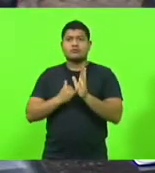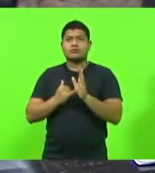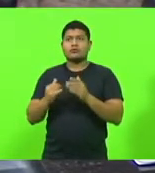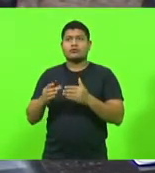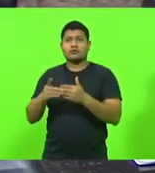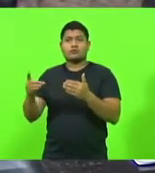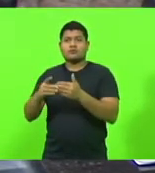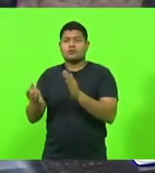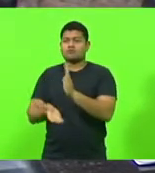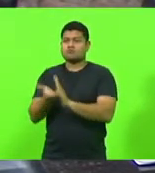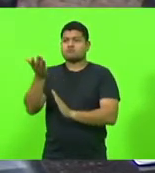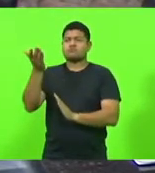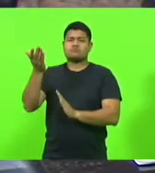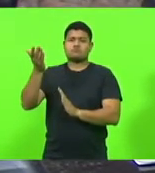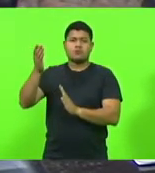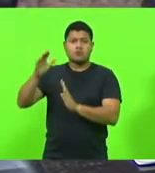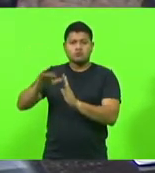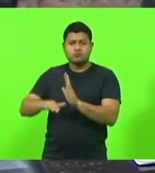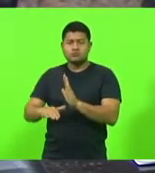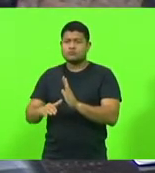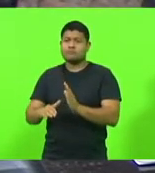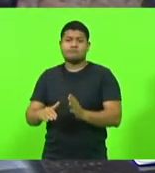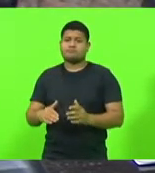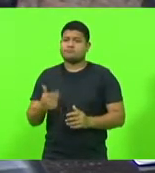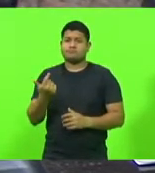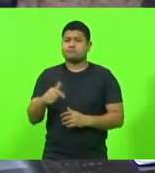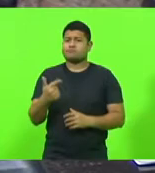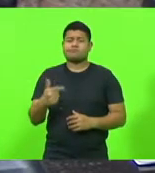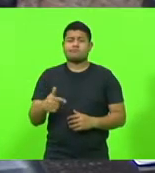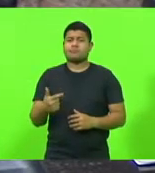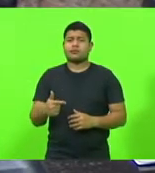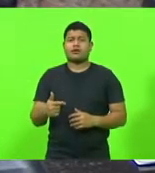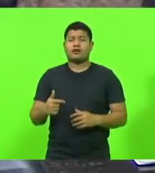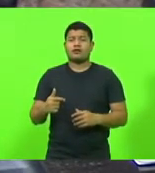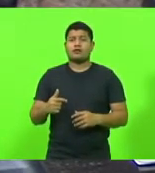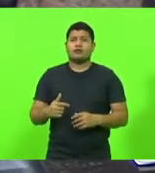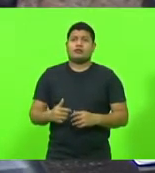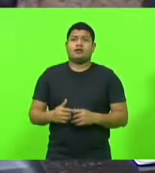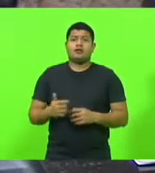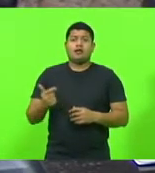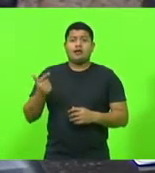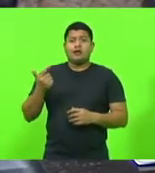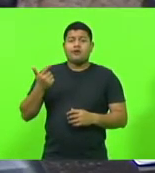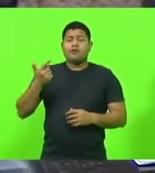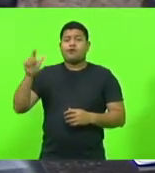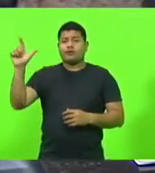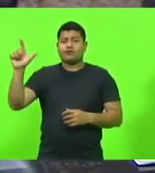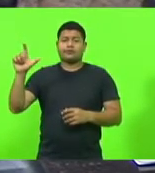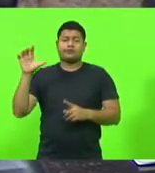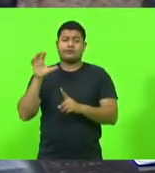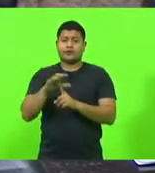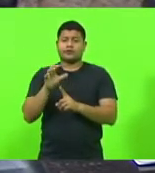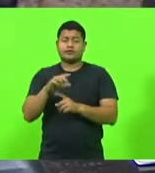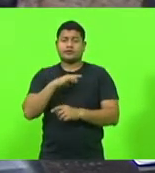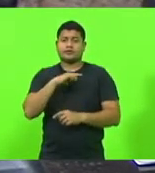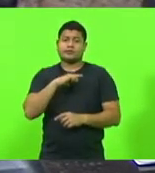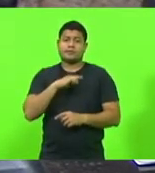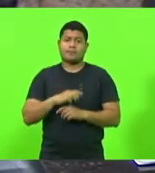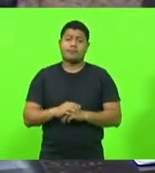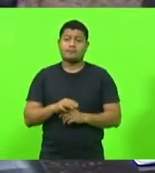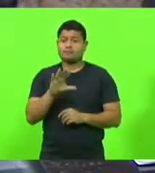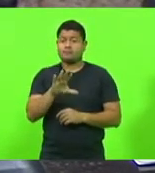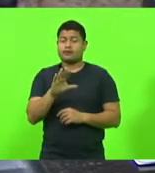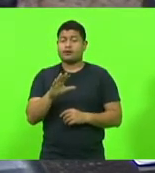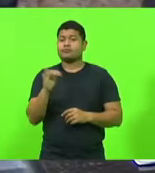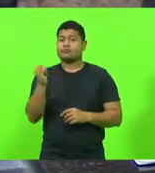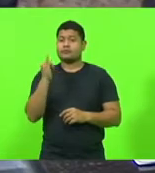vou baixar o dólar. Tem toda uma questão que influencia. Mas é importante as pessoas saberem o que